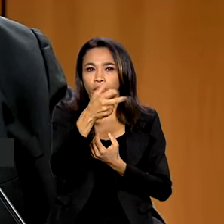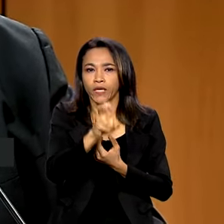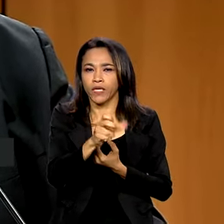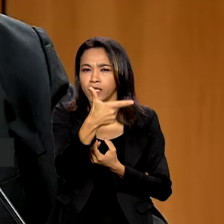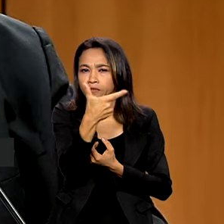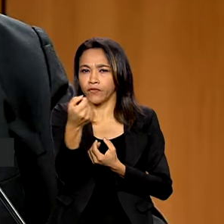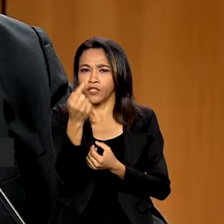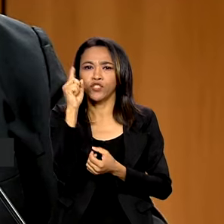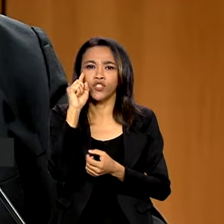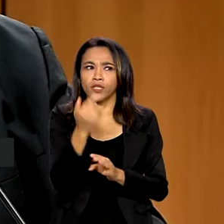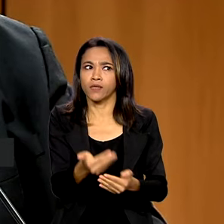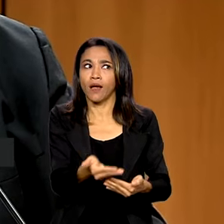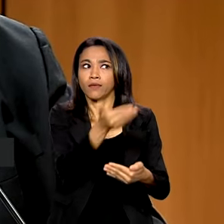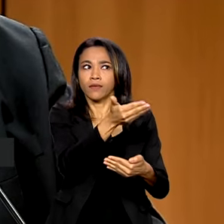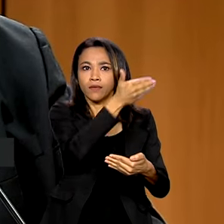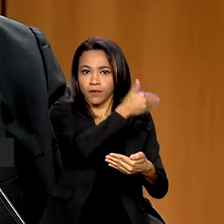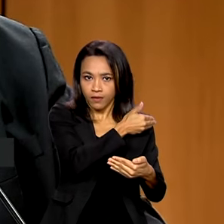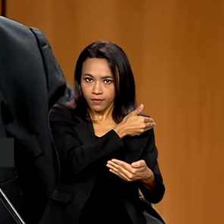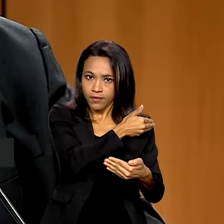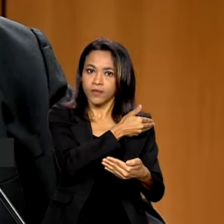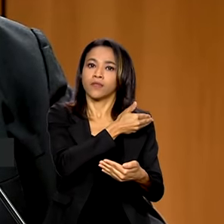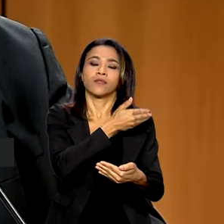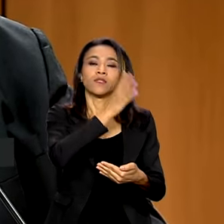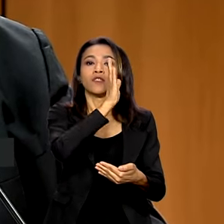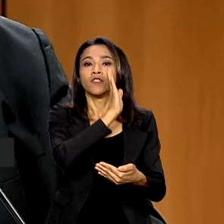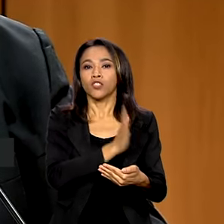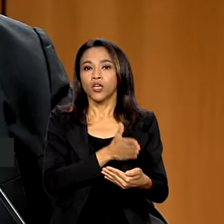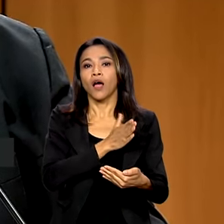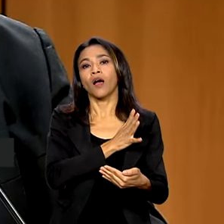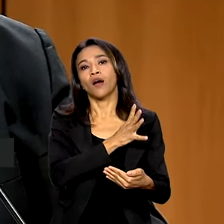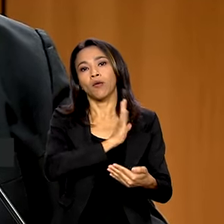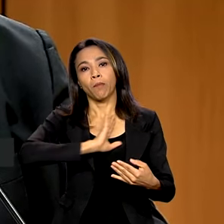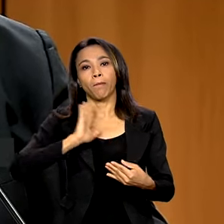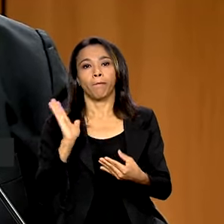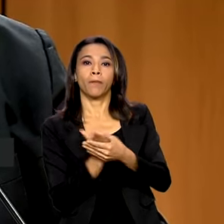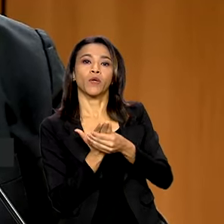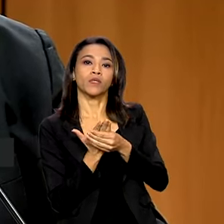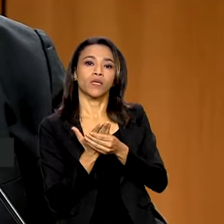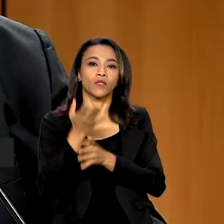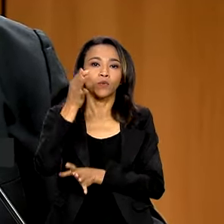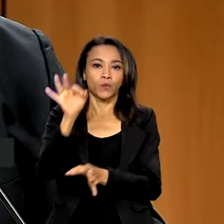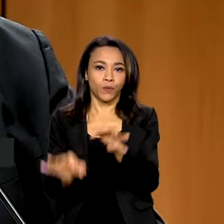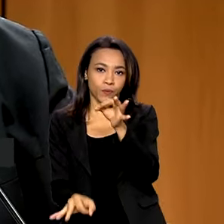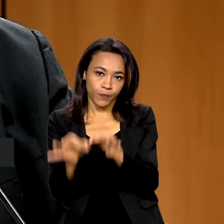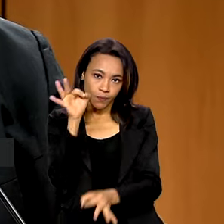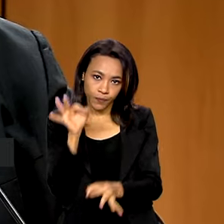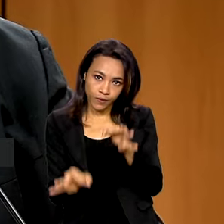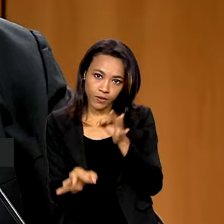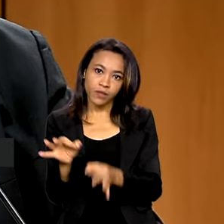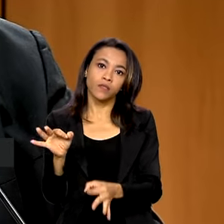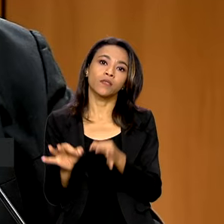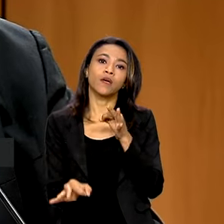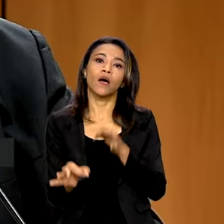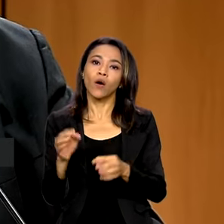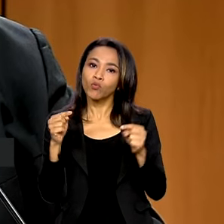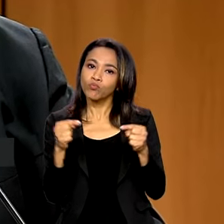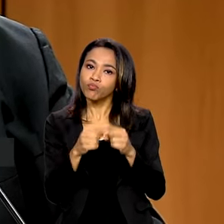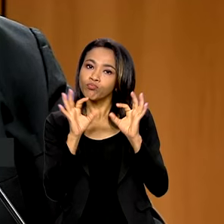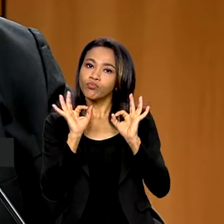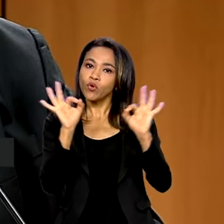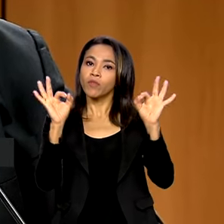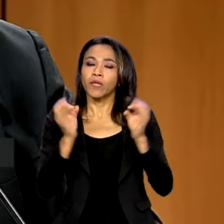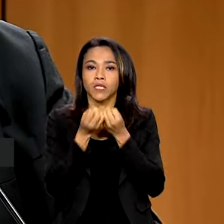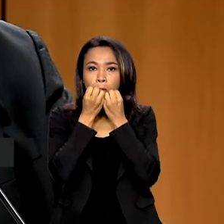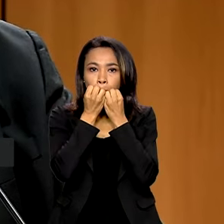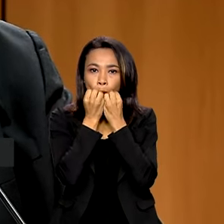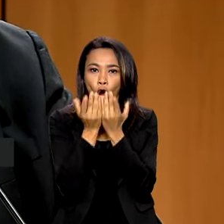atrás. Ela foi submetida ao processo judicial de confirmação dessa delação. Ela